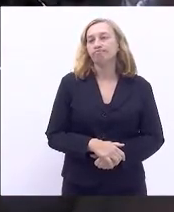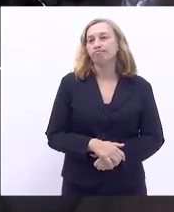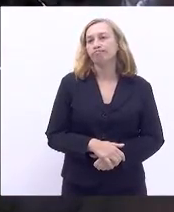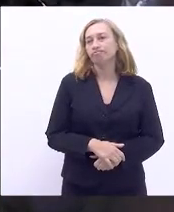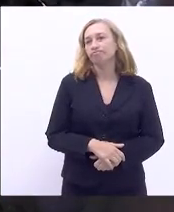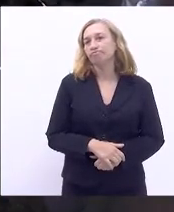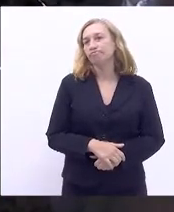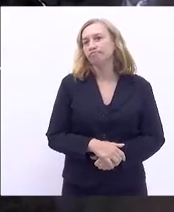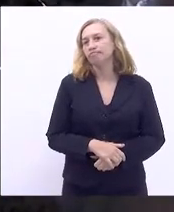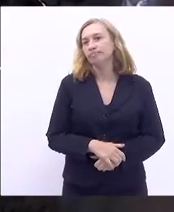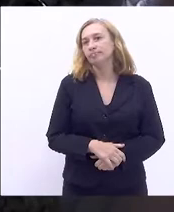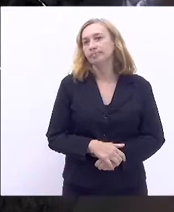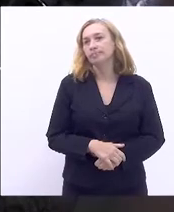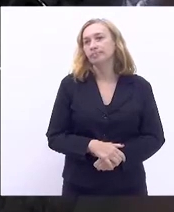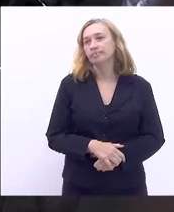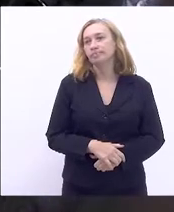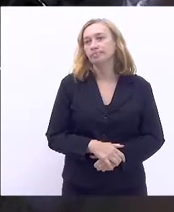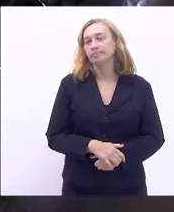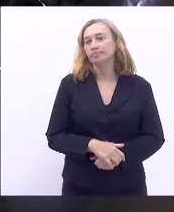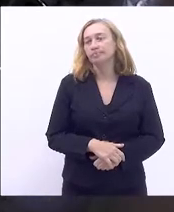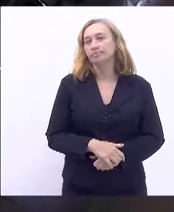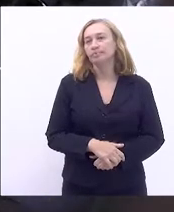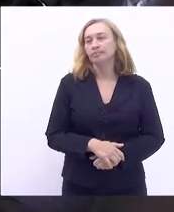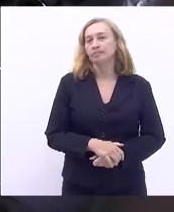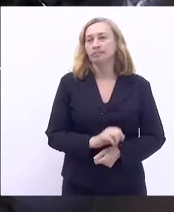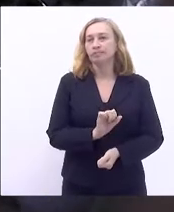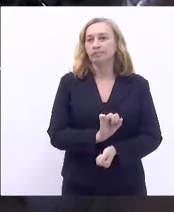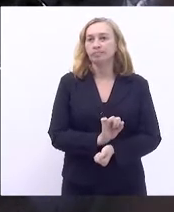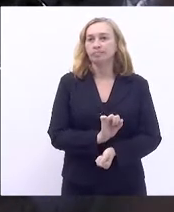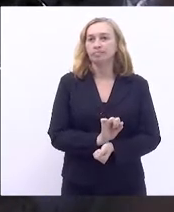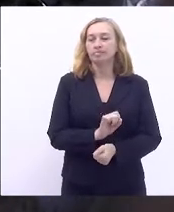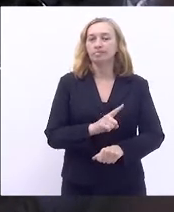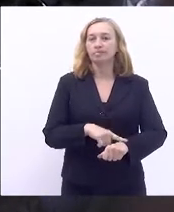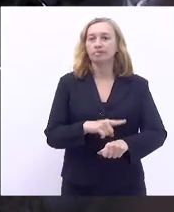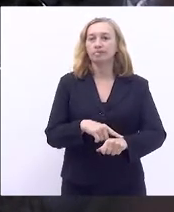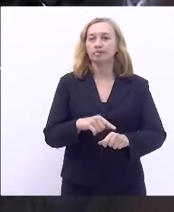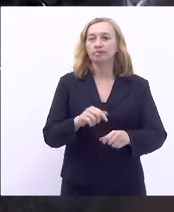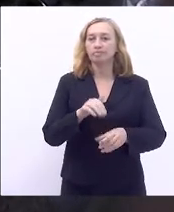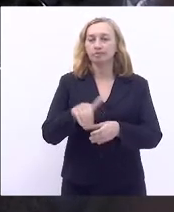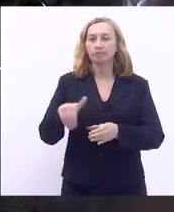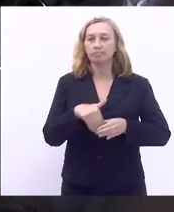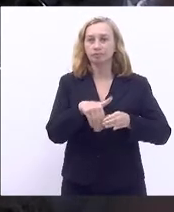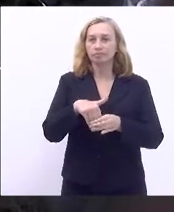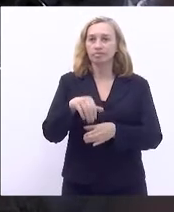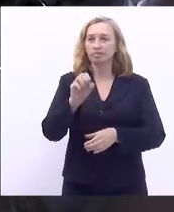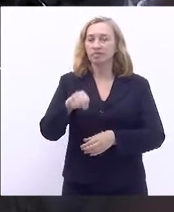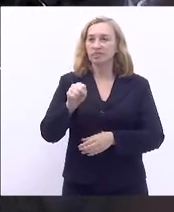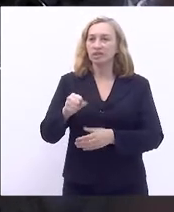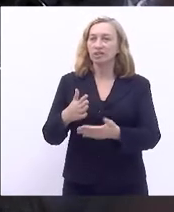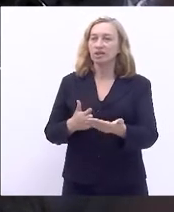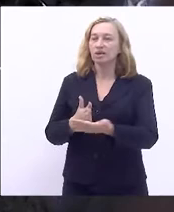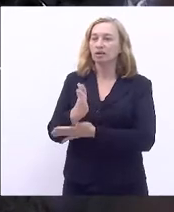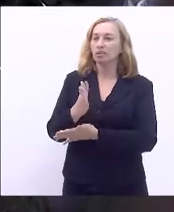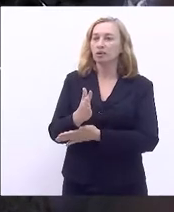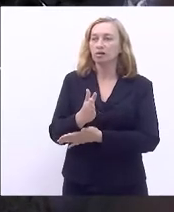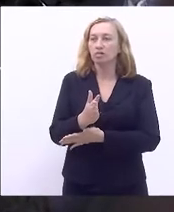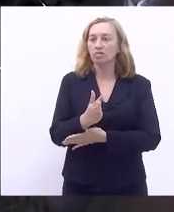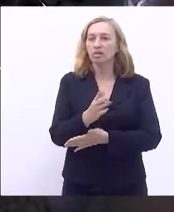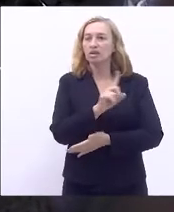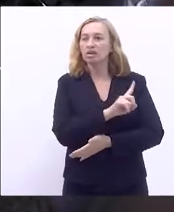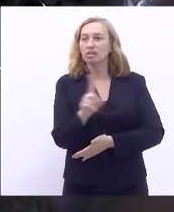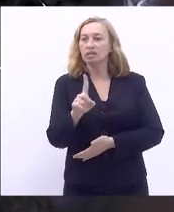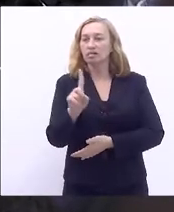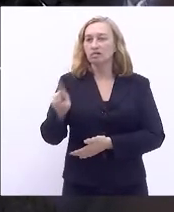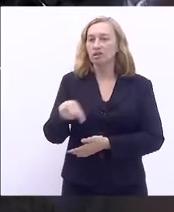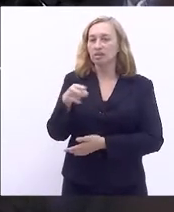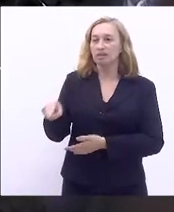Atenção, senhores parlamentares, estamos no procedimento de votação. Votando sim, aprovo o destaque. Votando não,